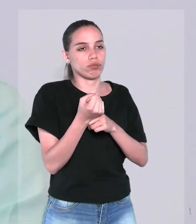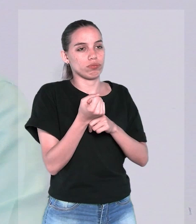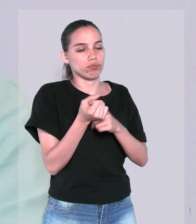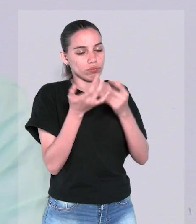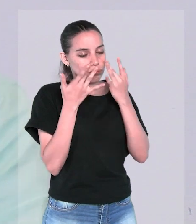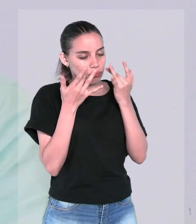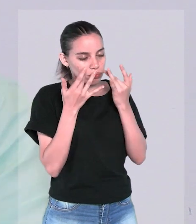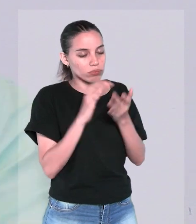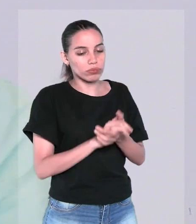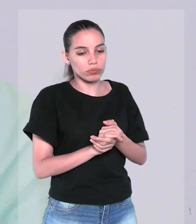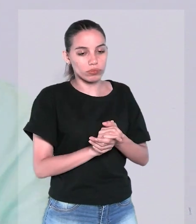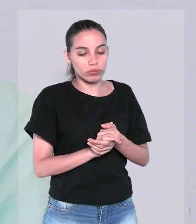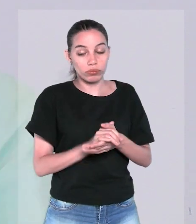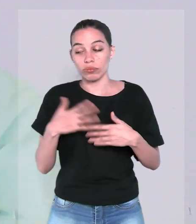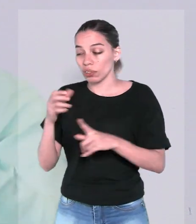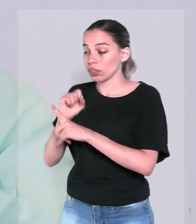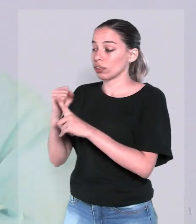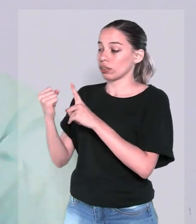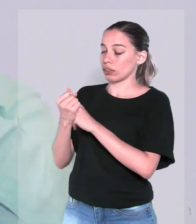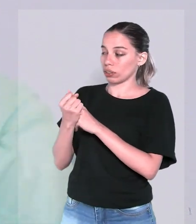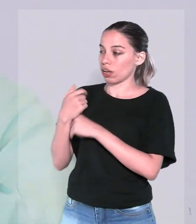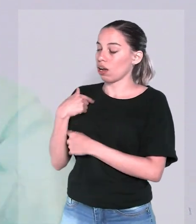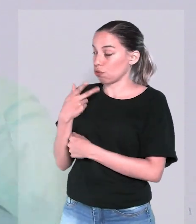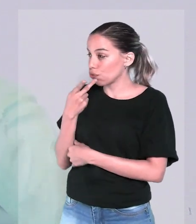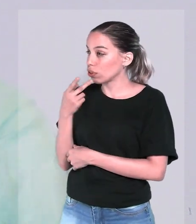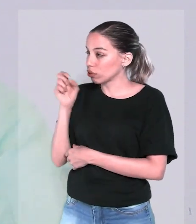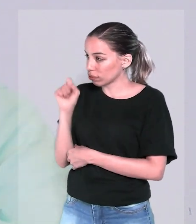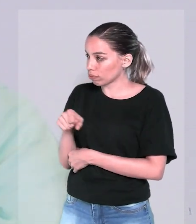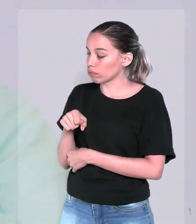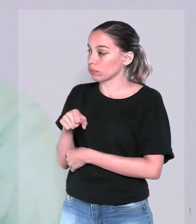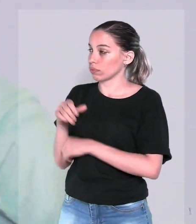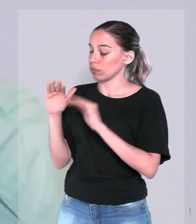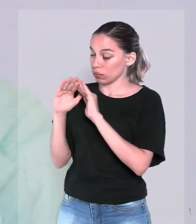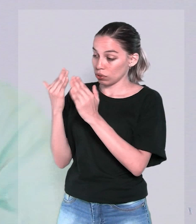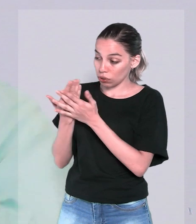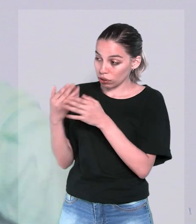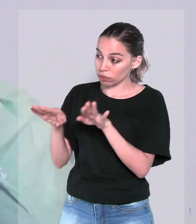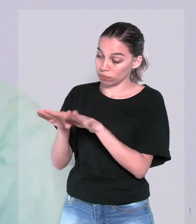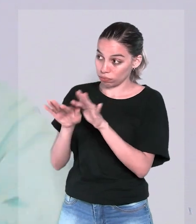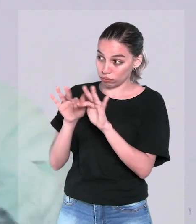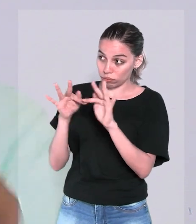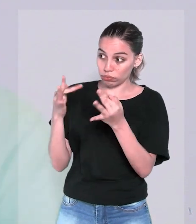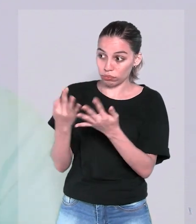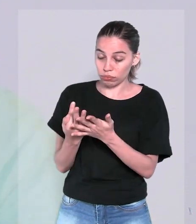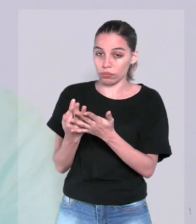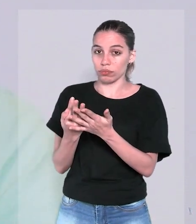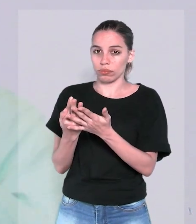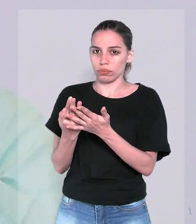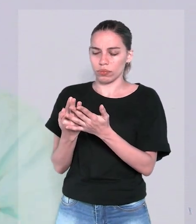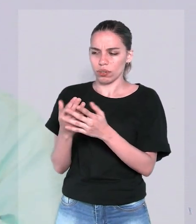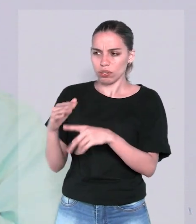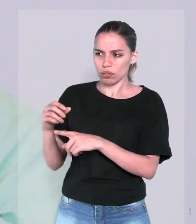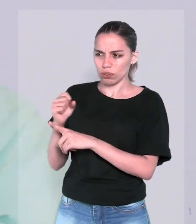espetáculo. Então, infelizmente, quem ataca a escola gosta de dizer que ataca.